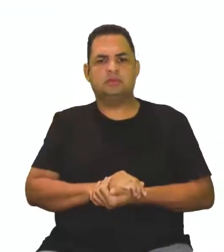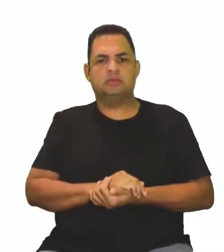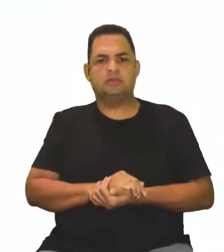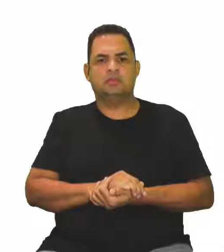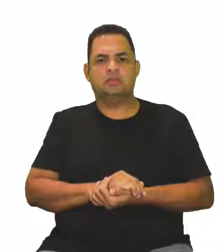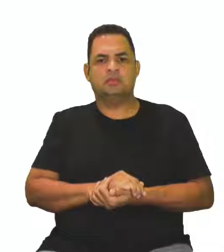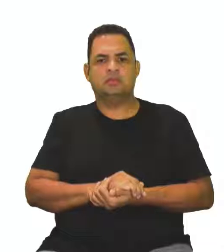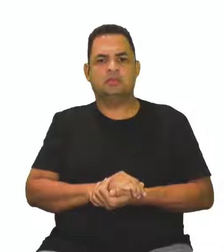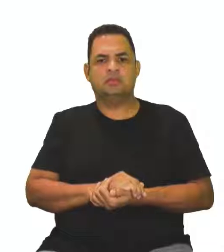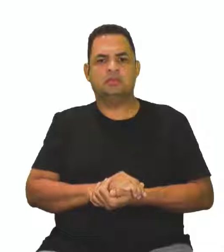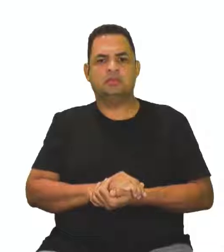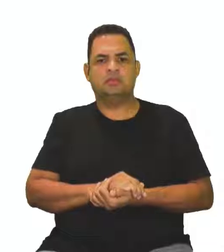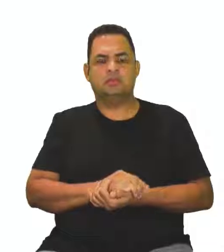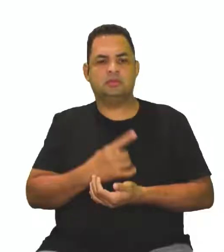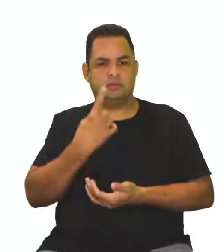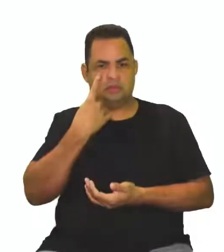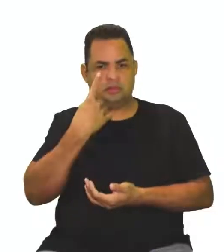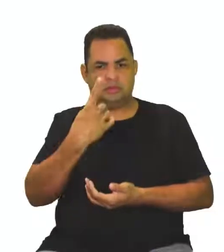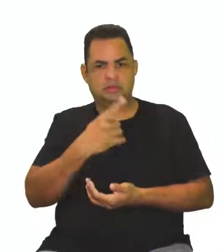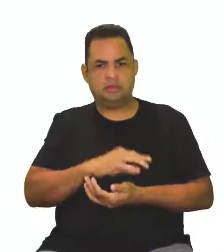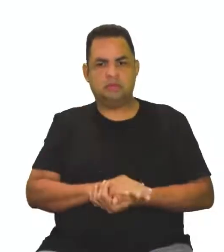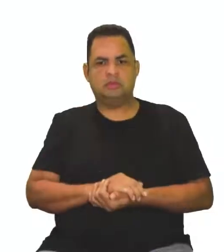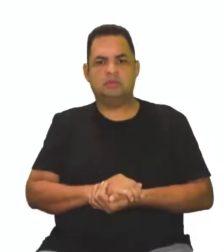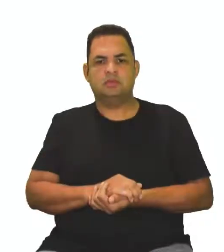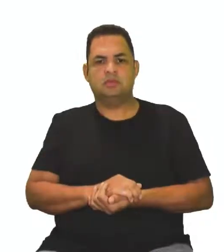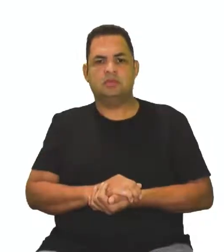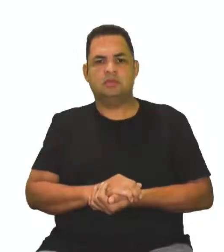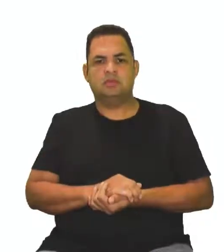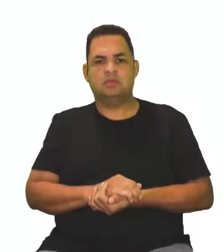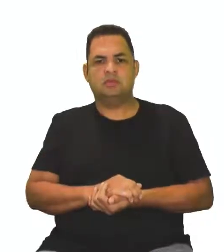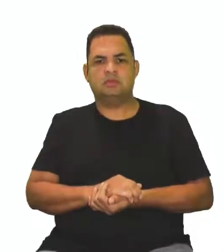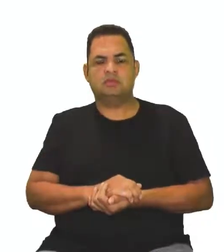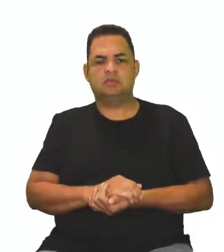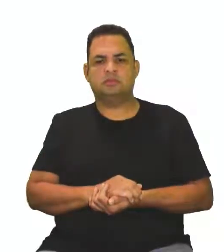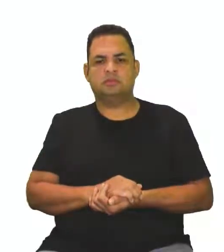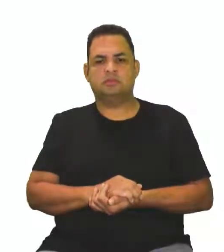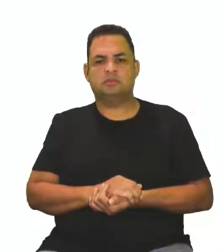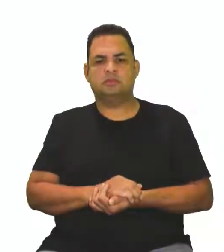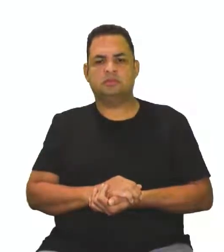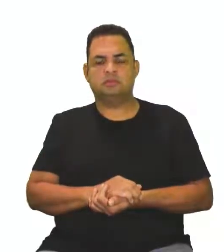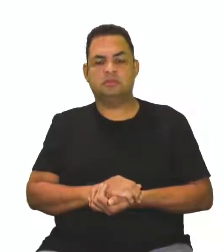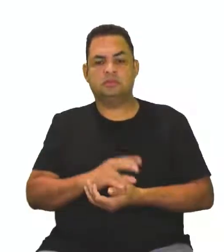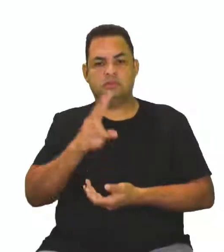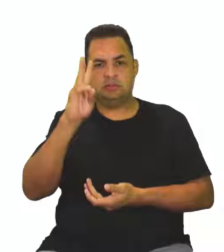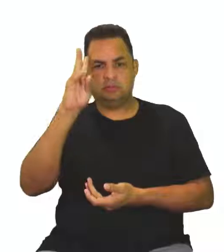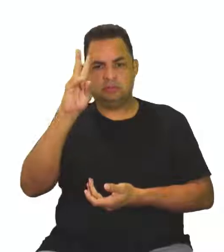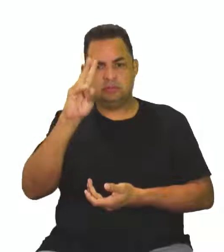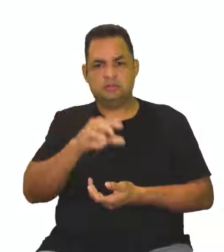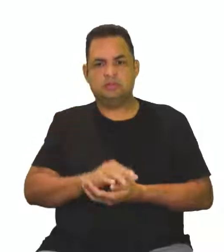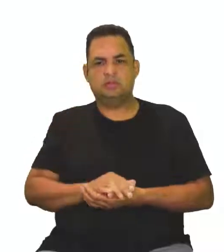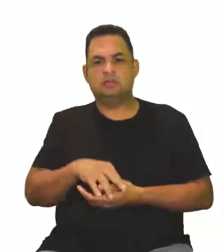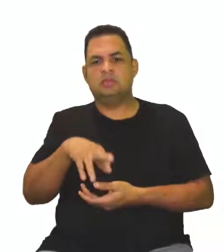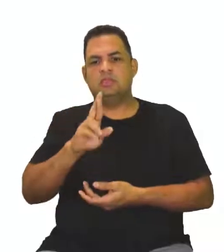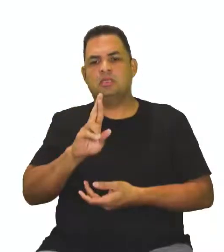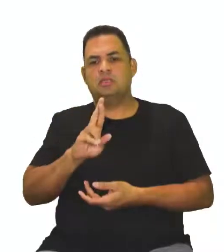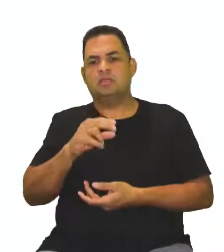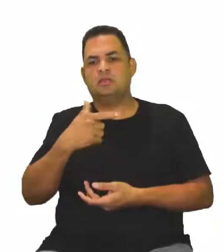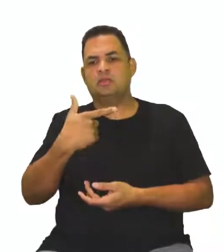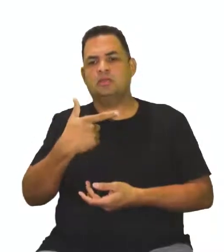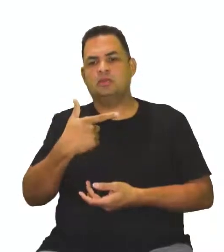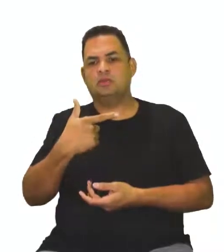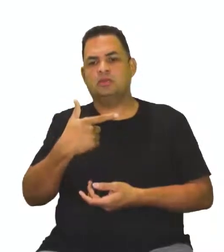cá. Olha ali, R2 e R3. Pessoal, lembrando, R2 e R3 estão